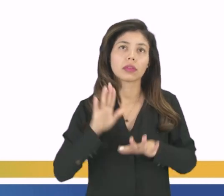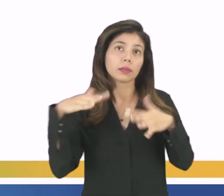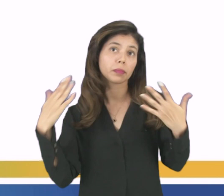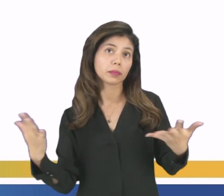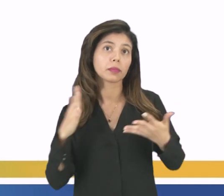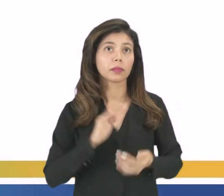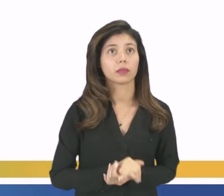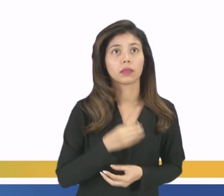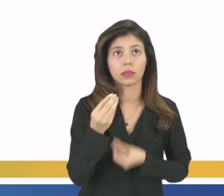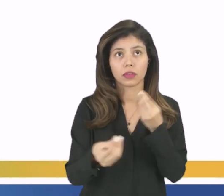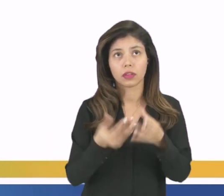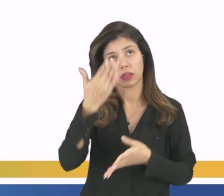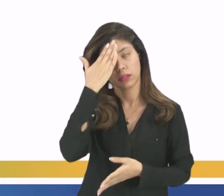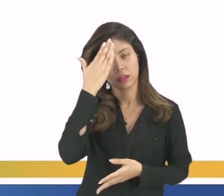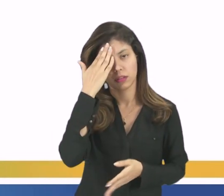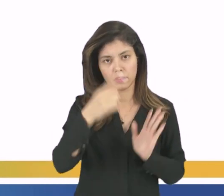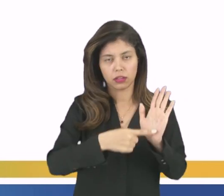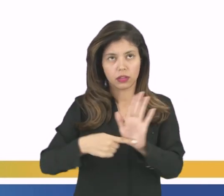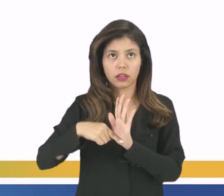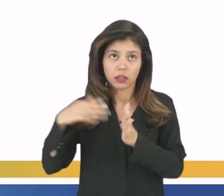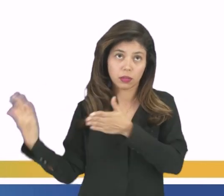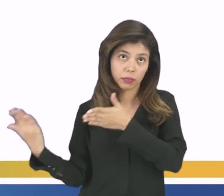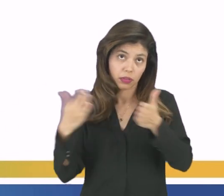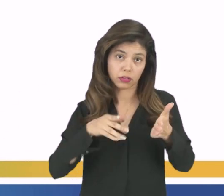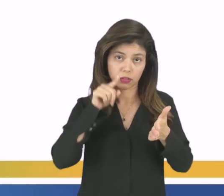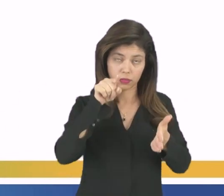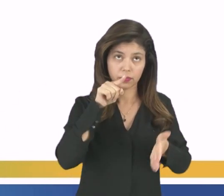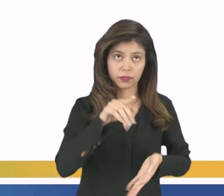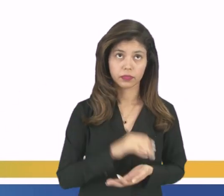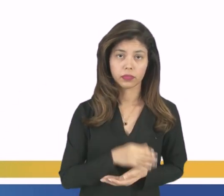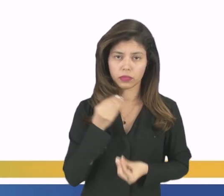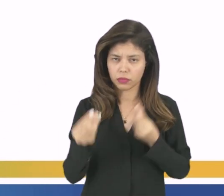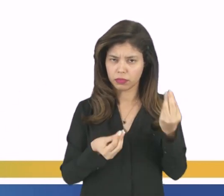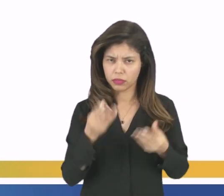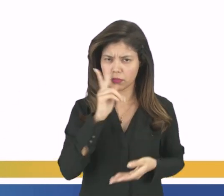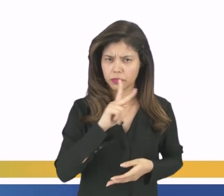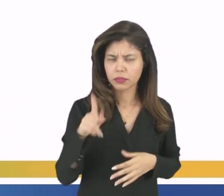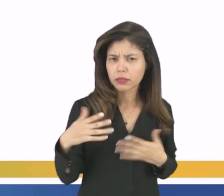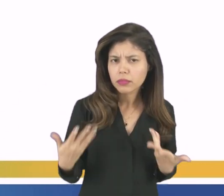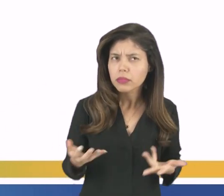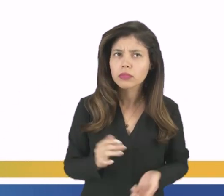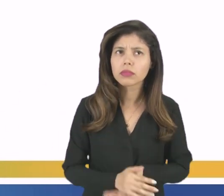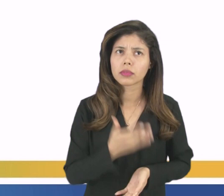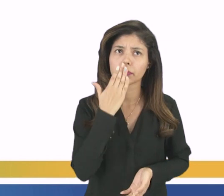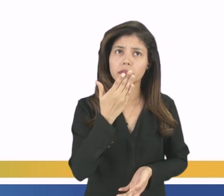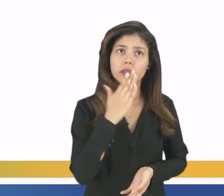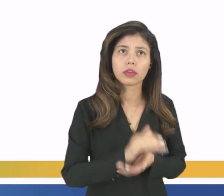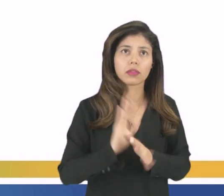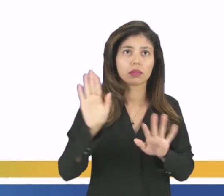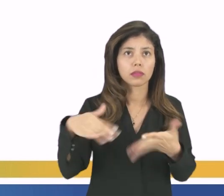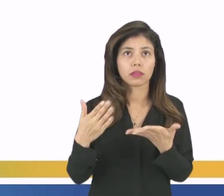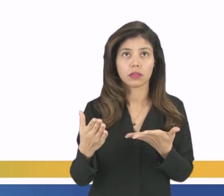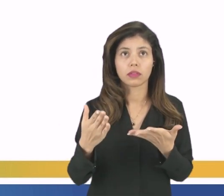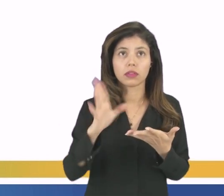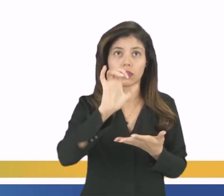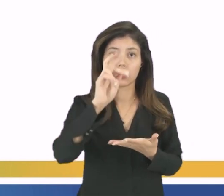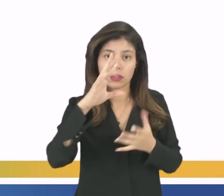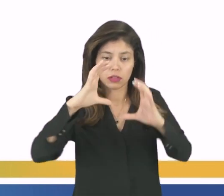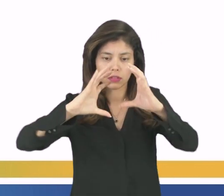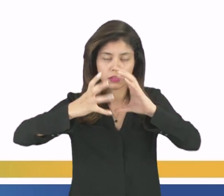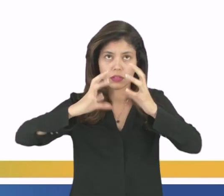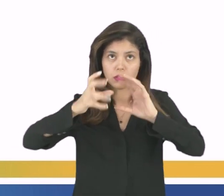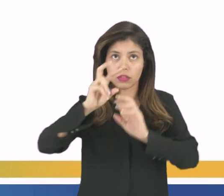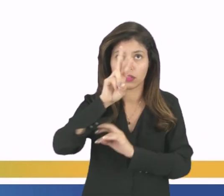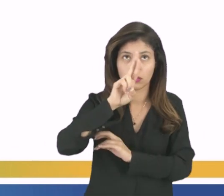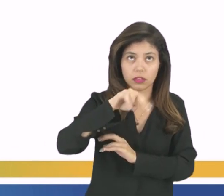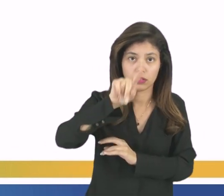Então, bora entender essa definição a partir disso daqui. Mas como assim, professor? Aqui está pedindo, ó, qual é a área da esfera de